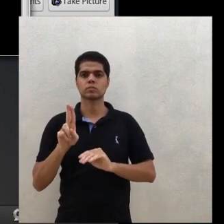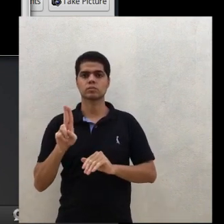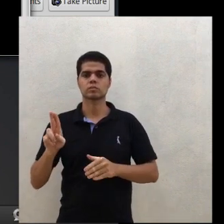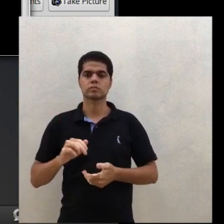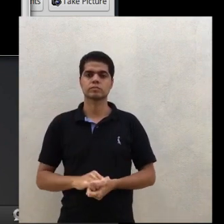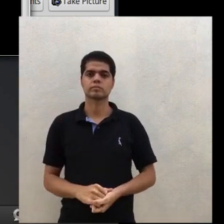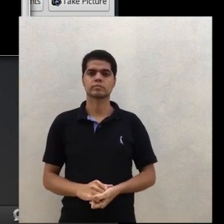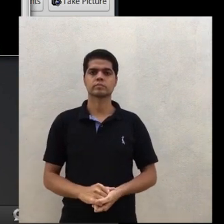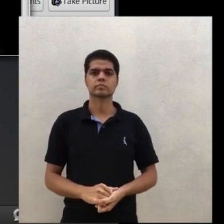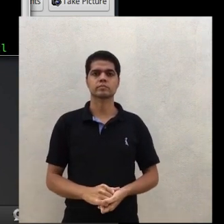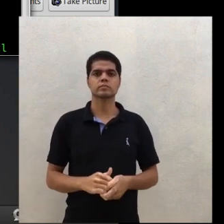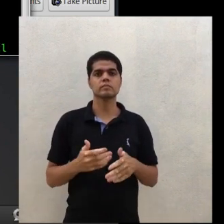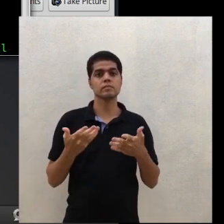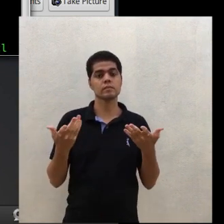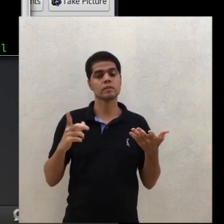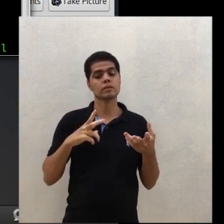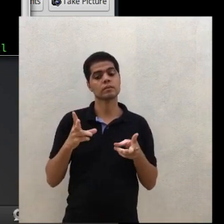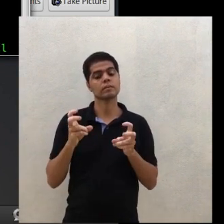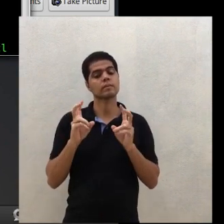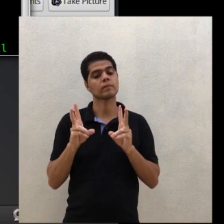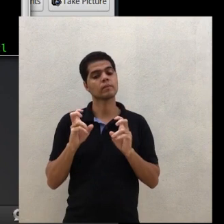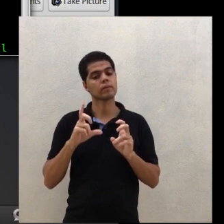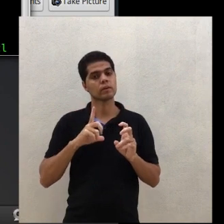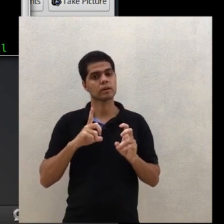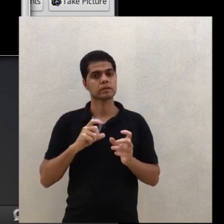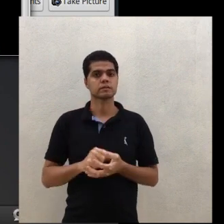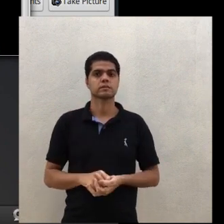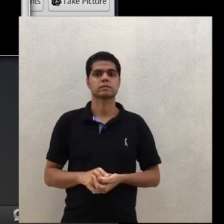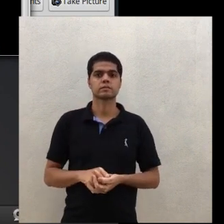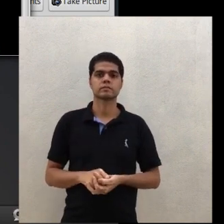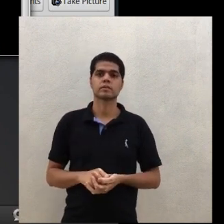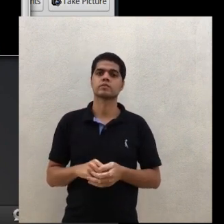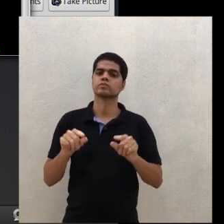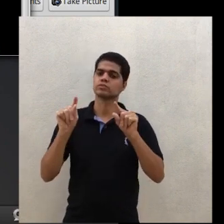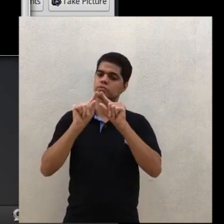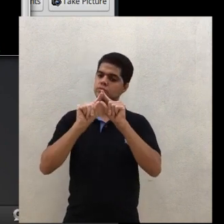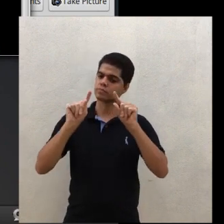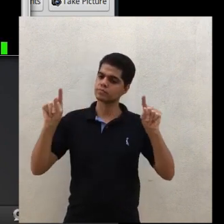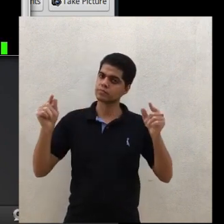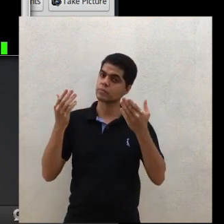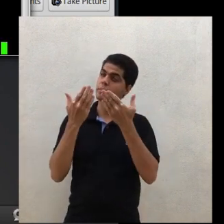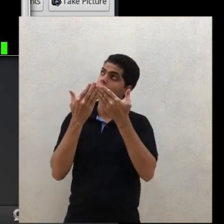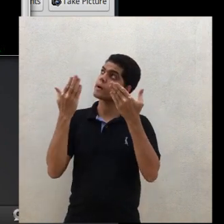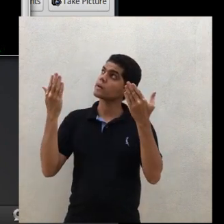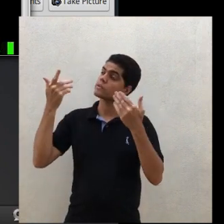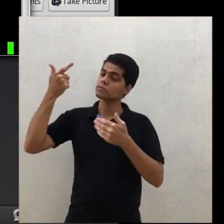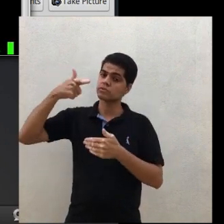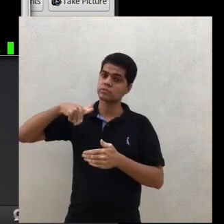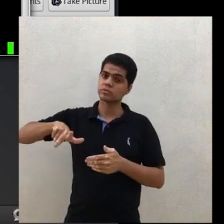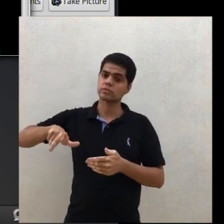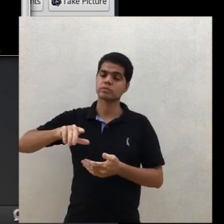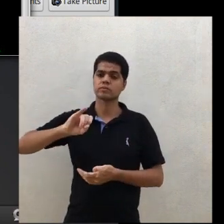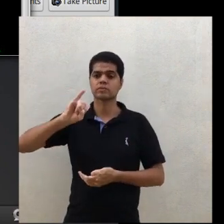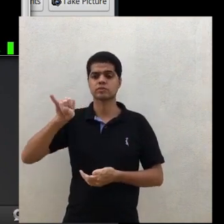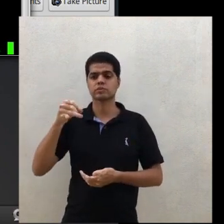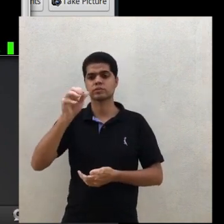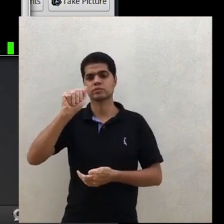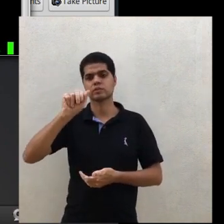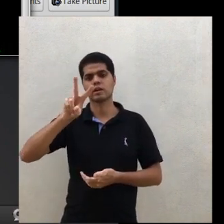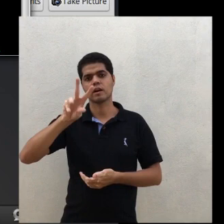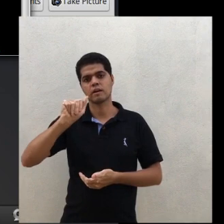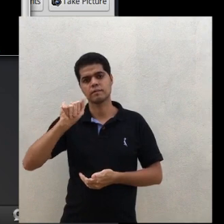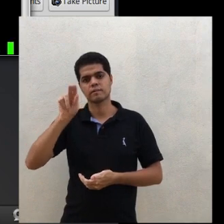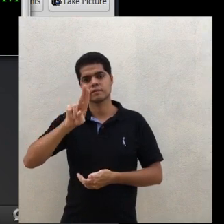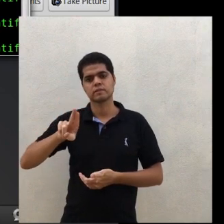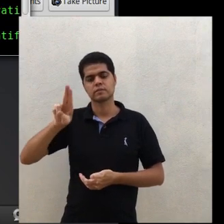java -jar -e para ele fazer a evaluation, a avaliação, e aqui na frente eu vou colocar o